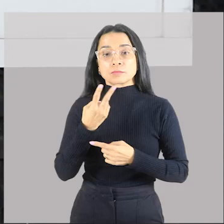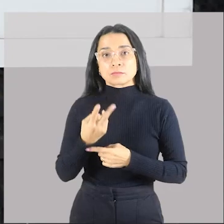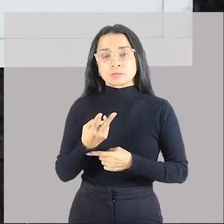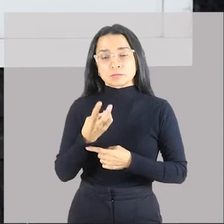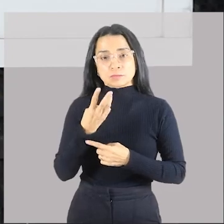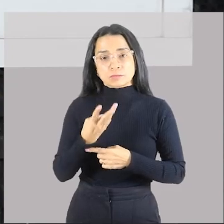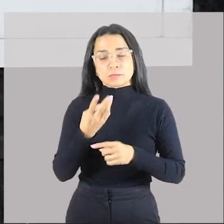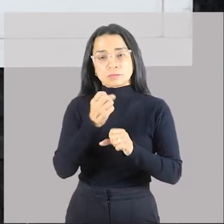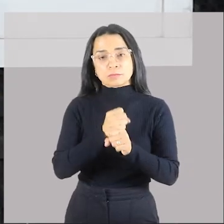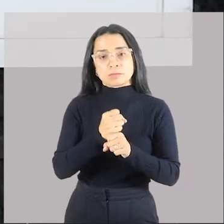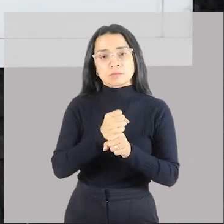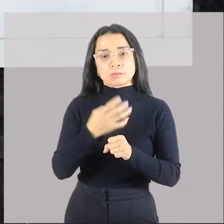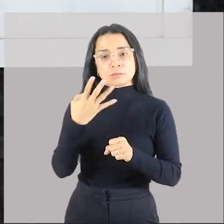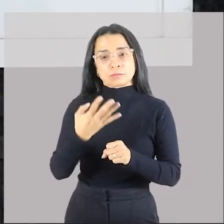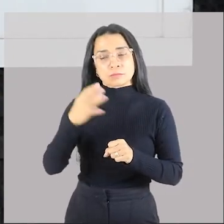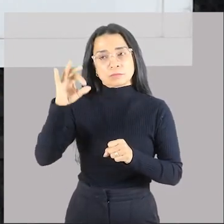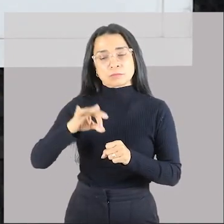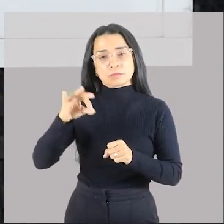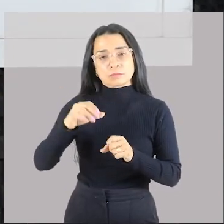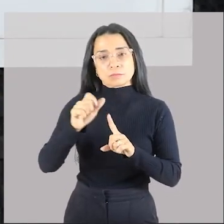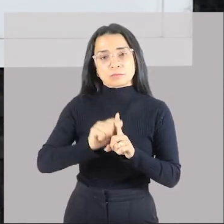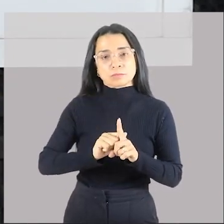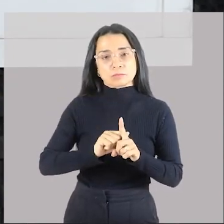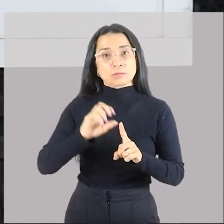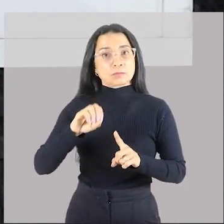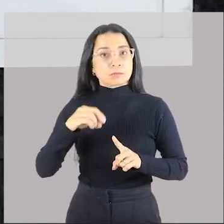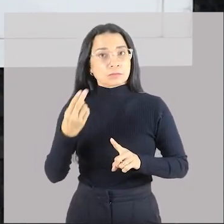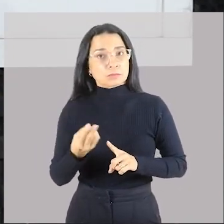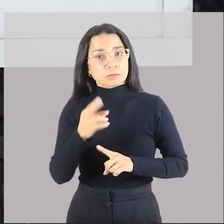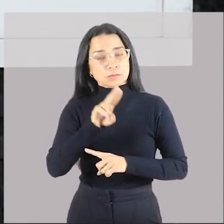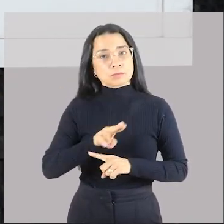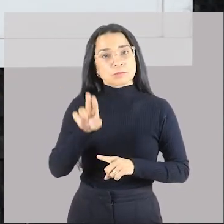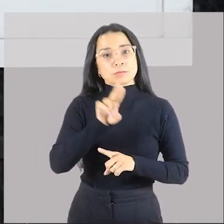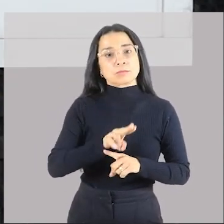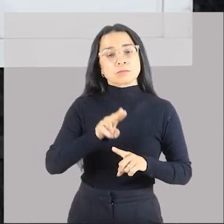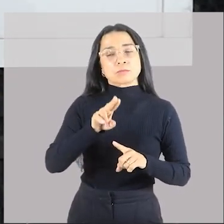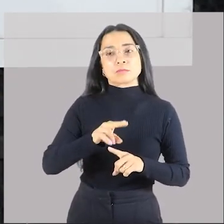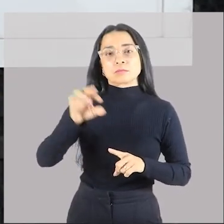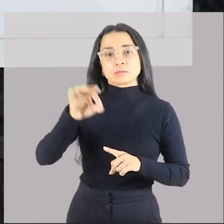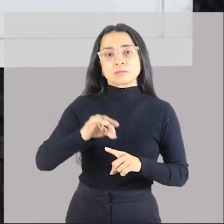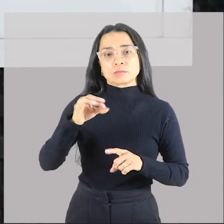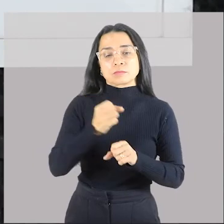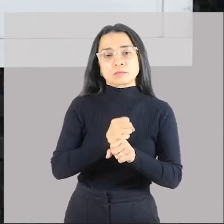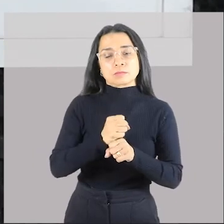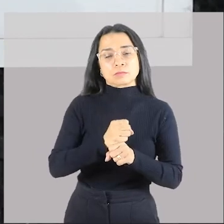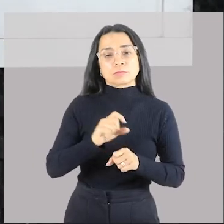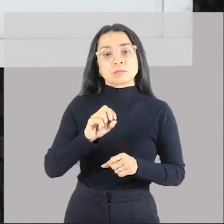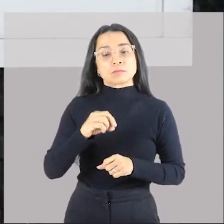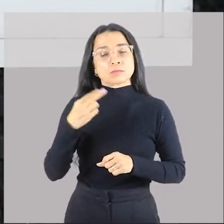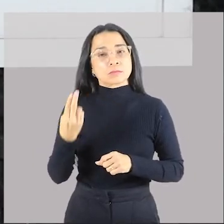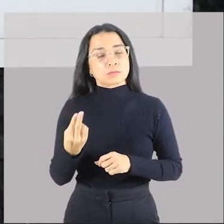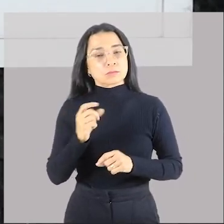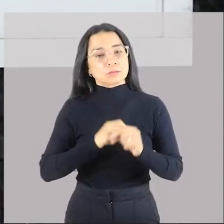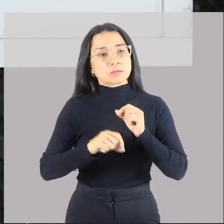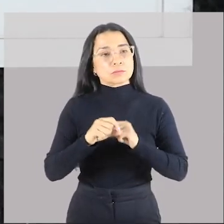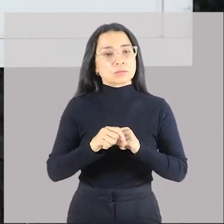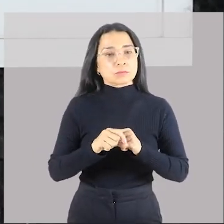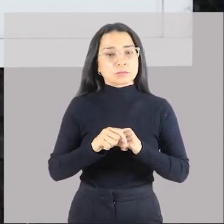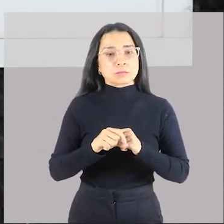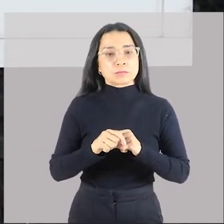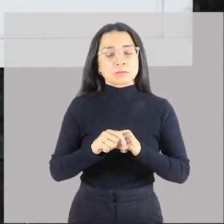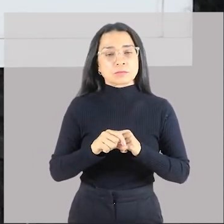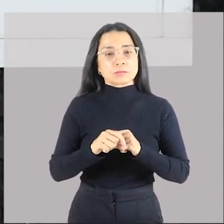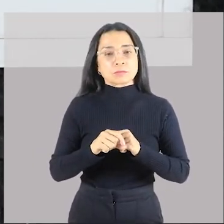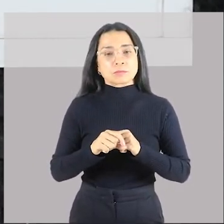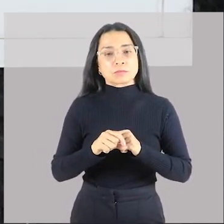4% ao mês. Ou eu boto a porcentagem em ano, multiplicando esse 4% por 12, ou então eu